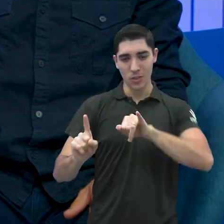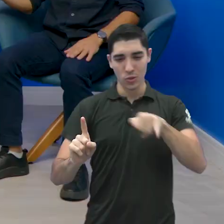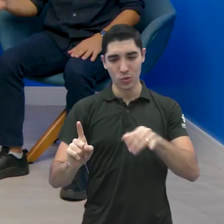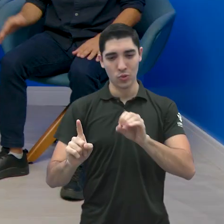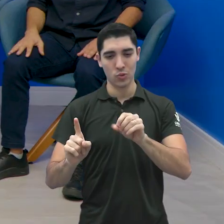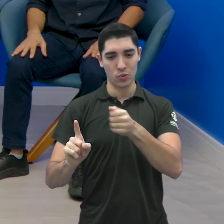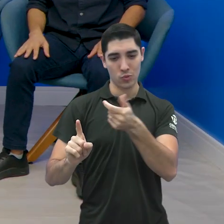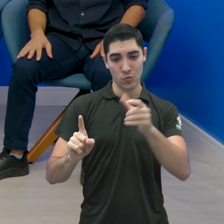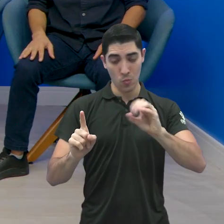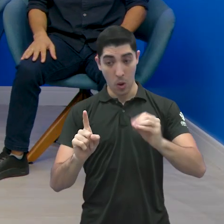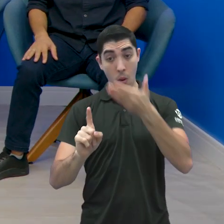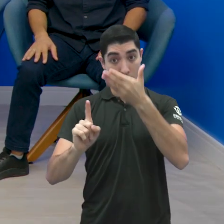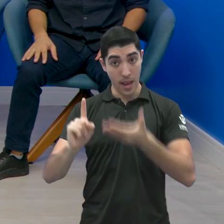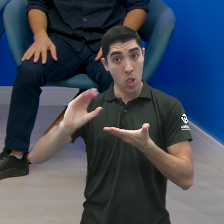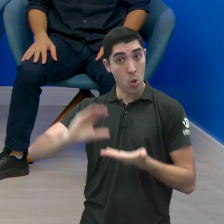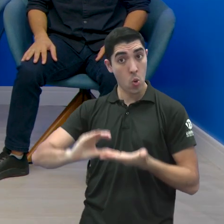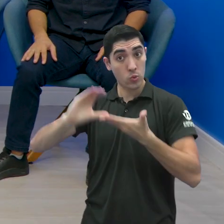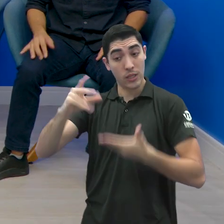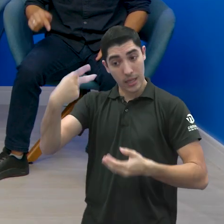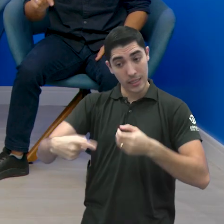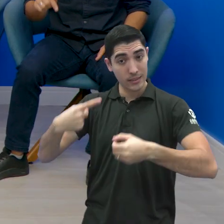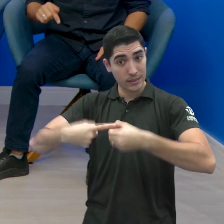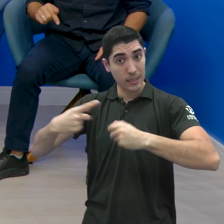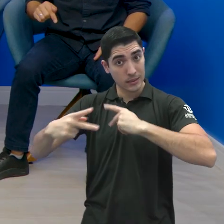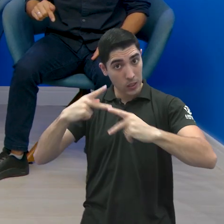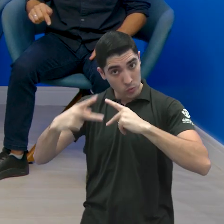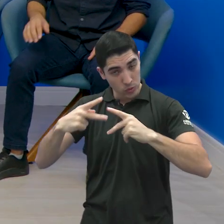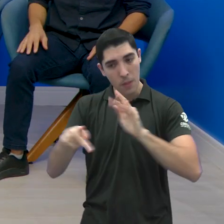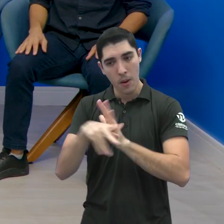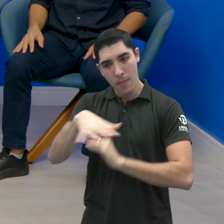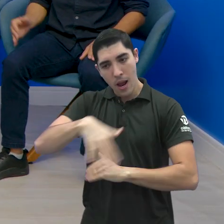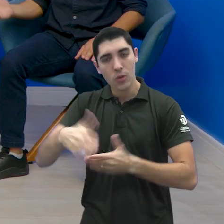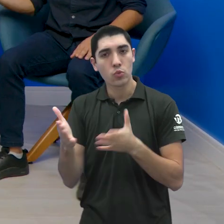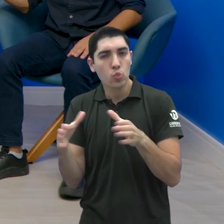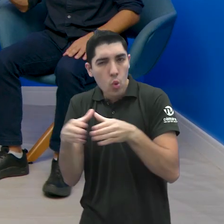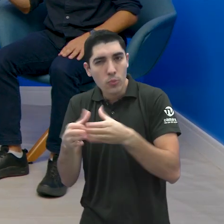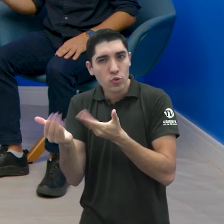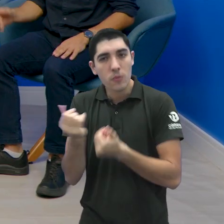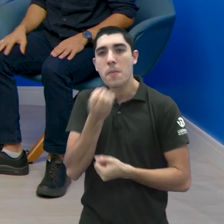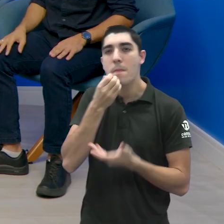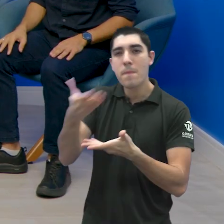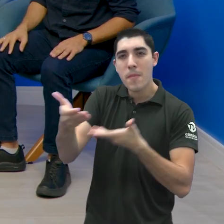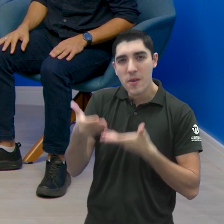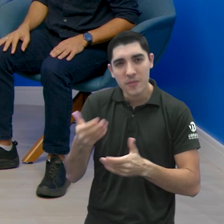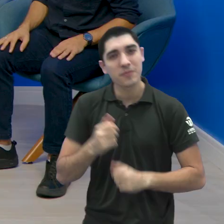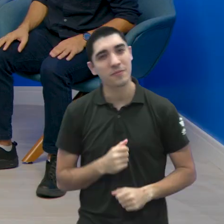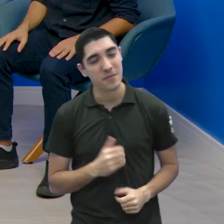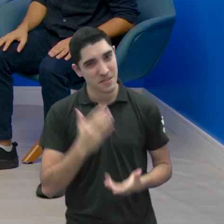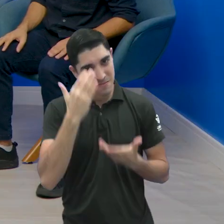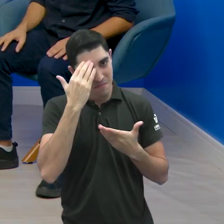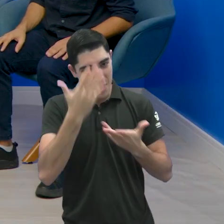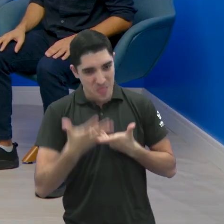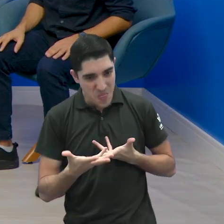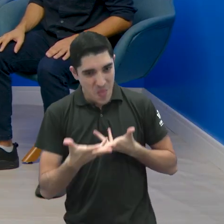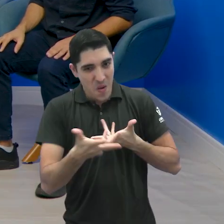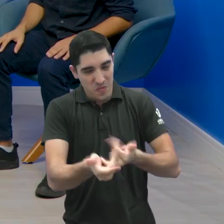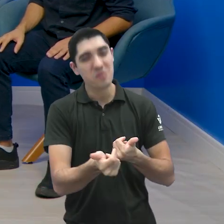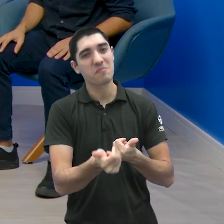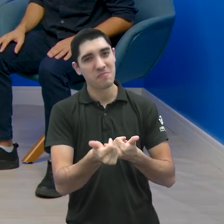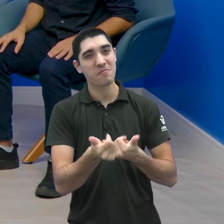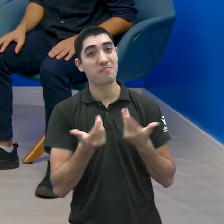João Cândido, conselheiro municipal de juventude aqui de São José dos Campos. João, bem-vindo. Obrigado pelo